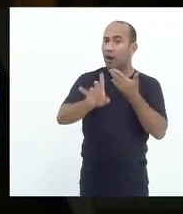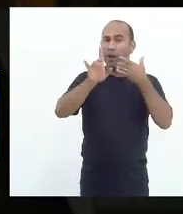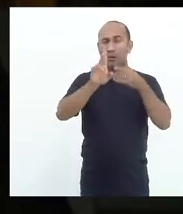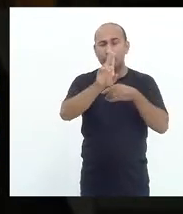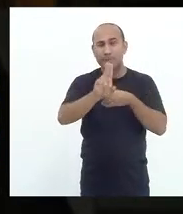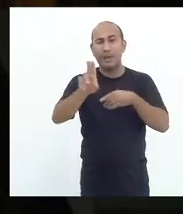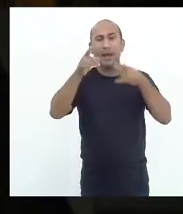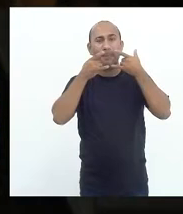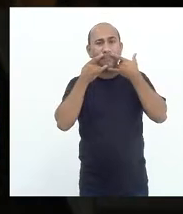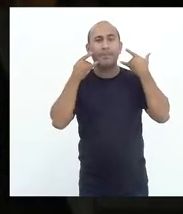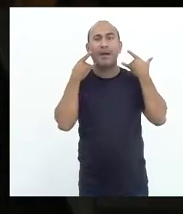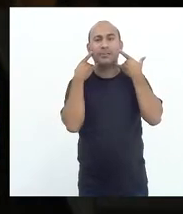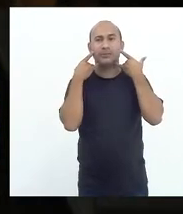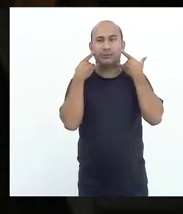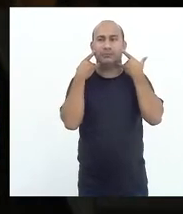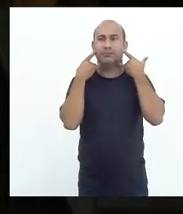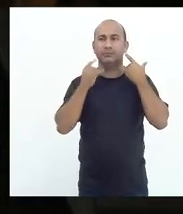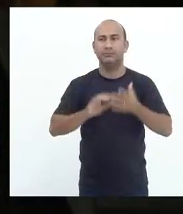máscara. Porque